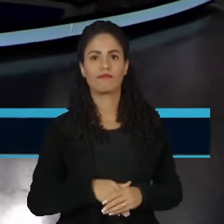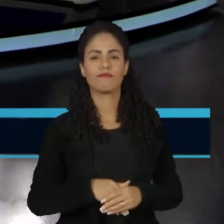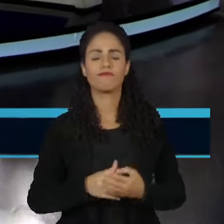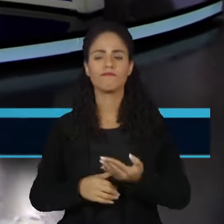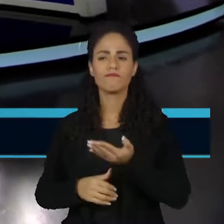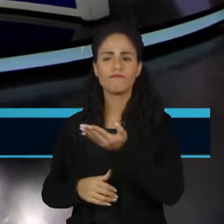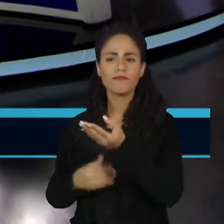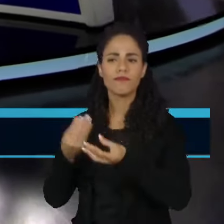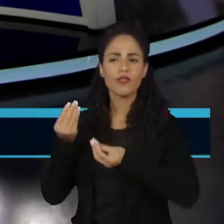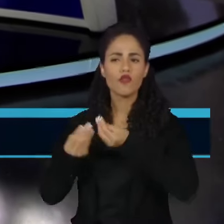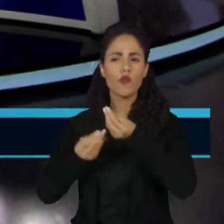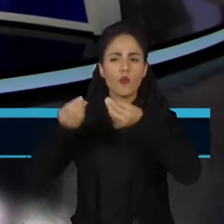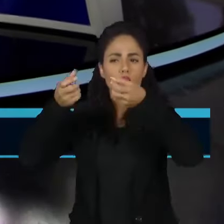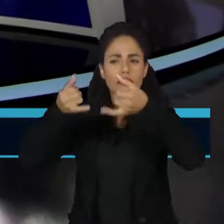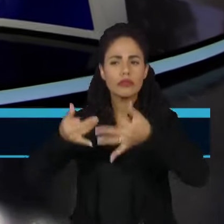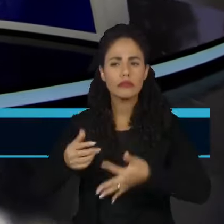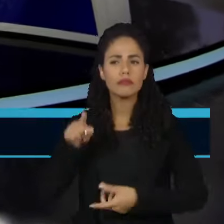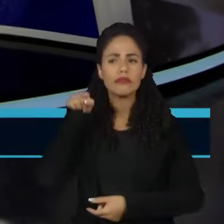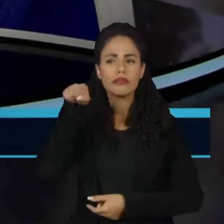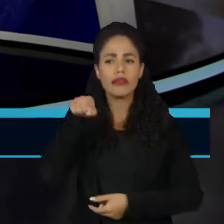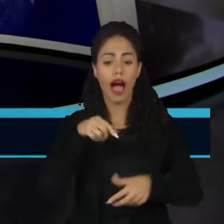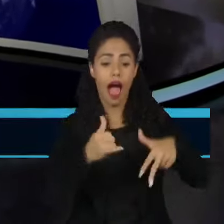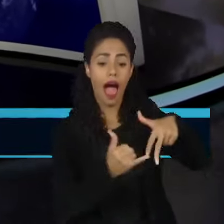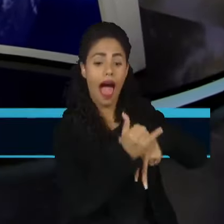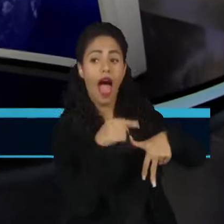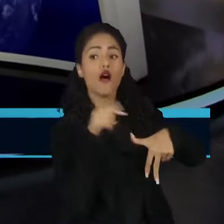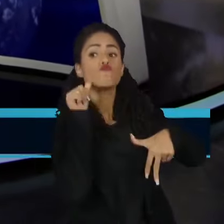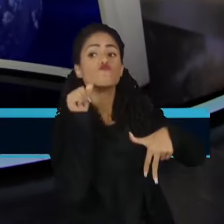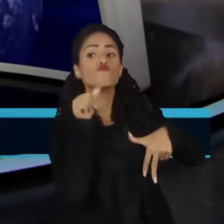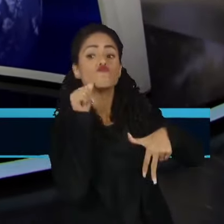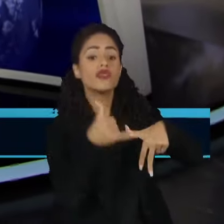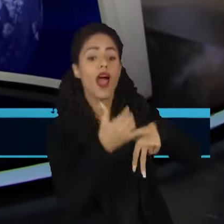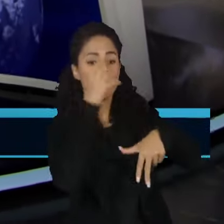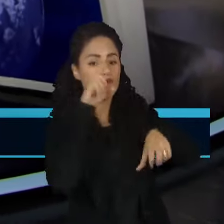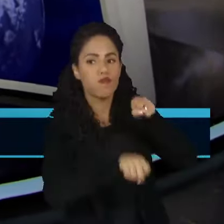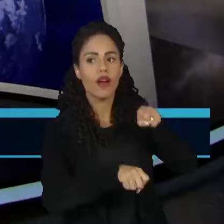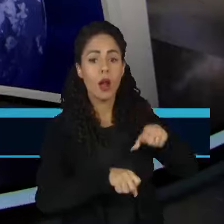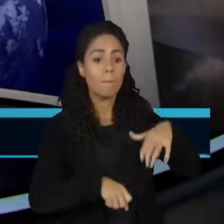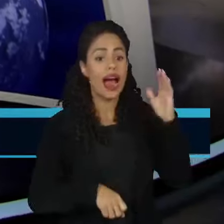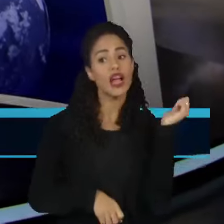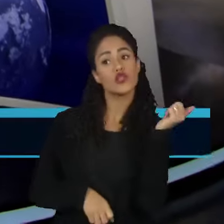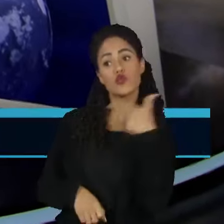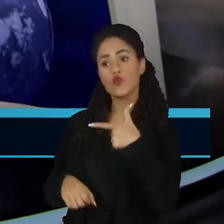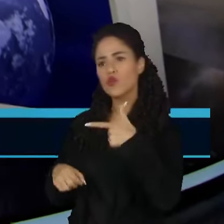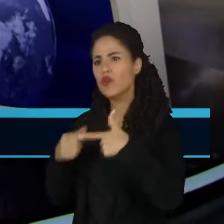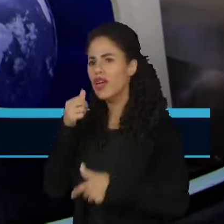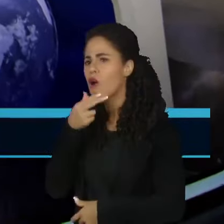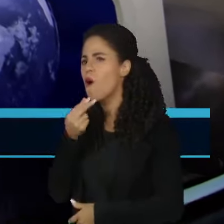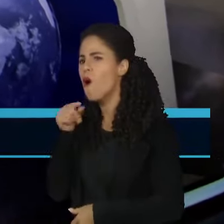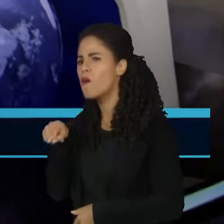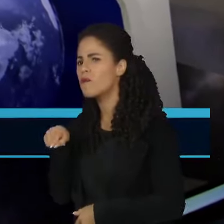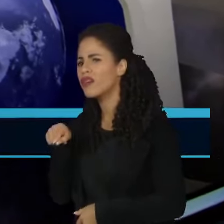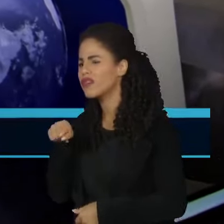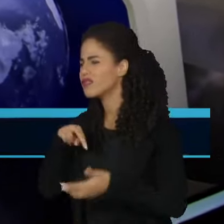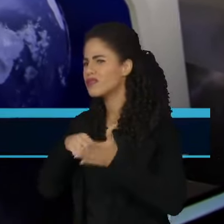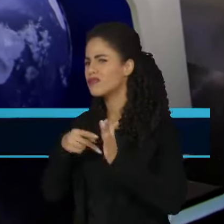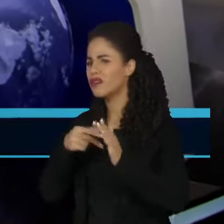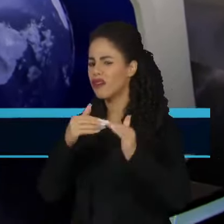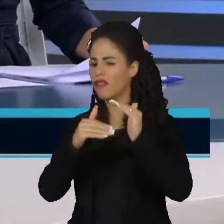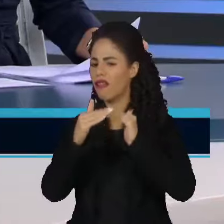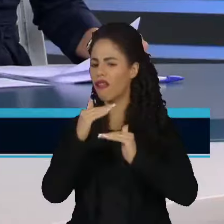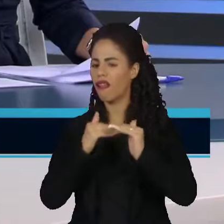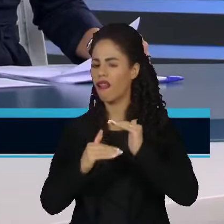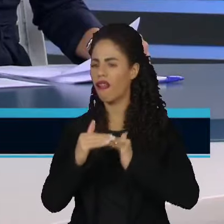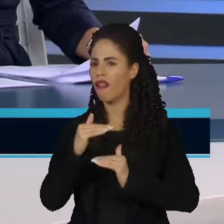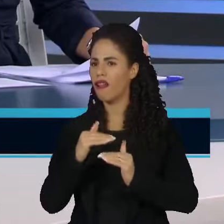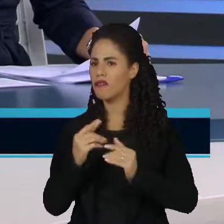Heloísa, como justificar uma pena maior para uma mulher que aborta do que para um estuprador? Você vê isso como um retrocesso, como um ataque ao